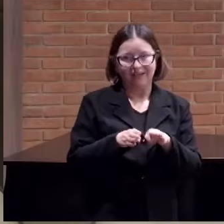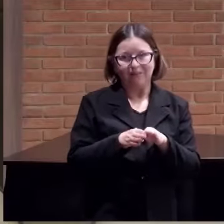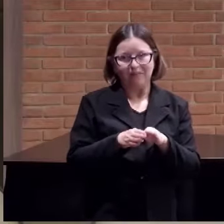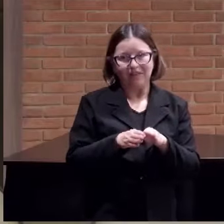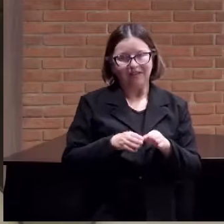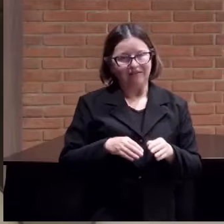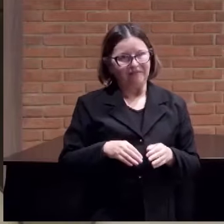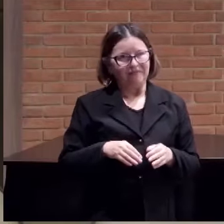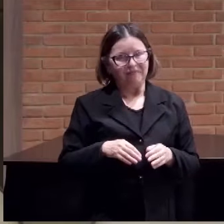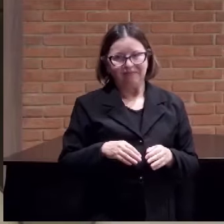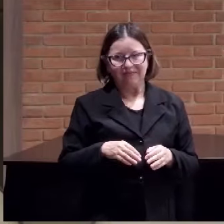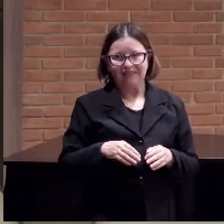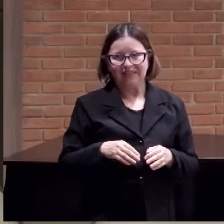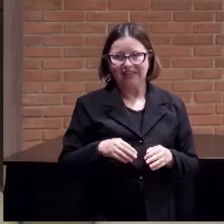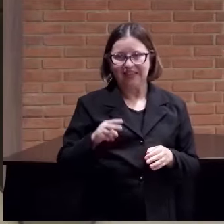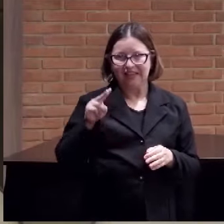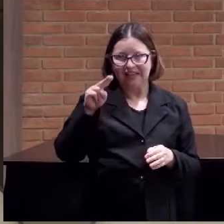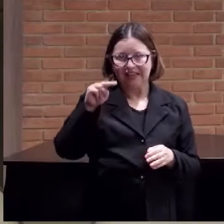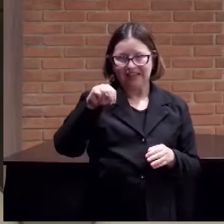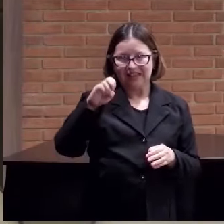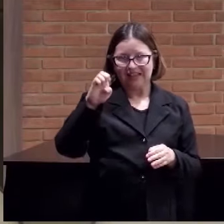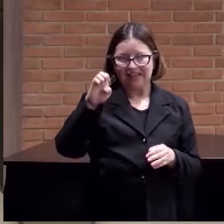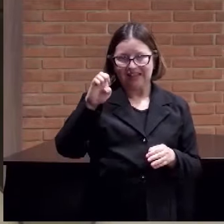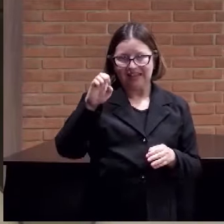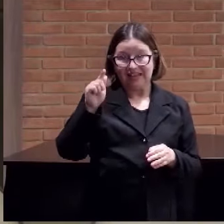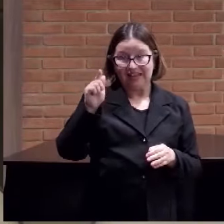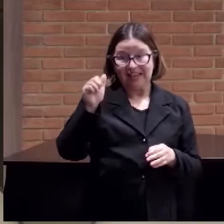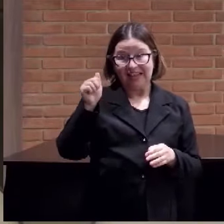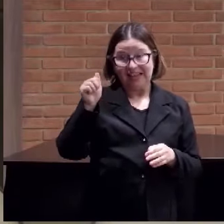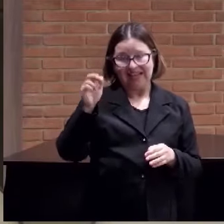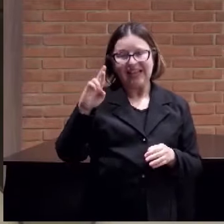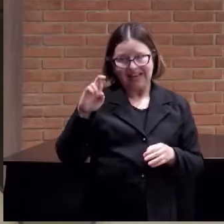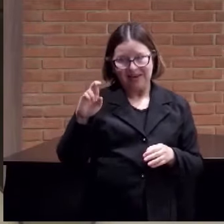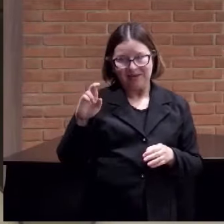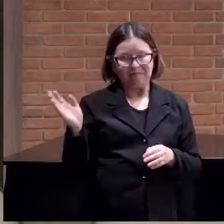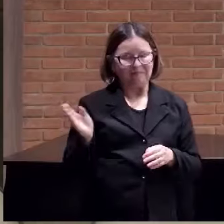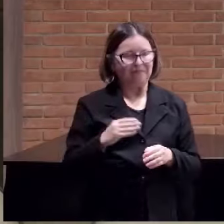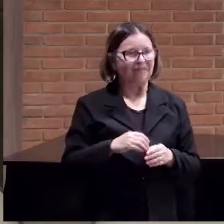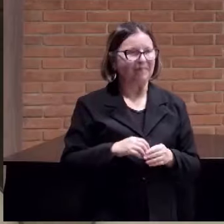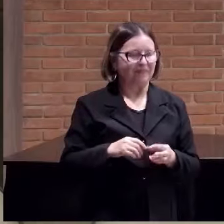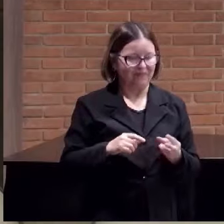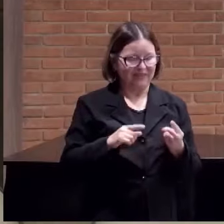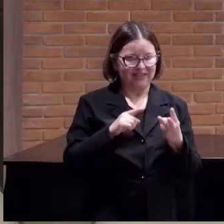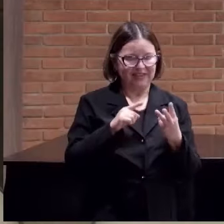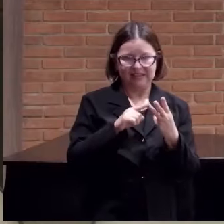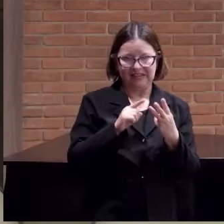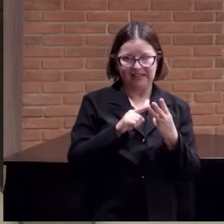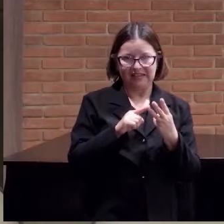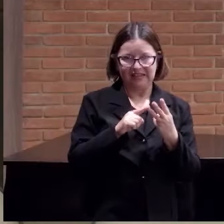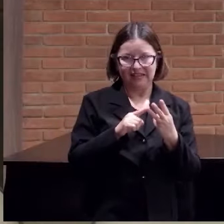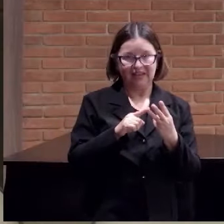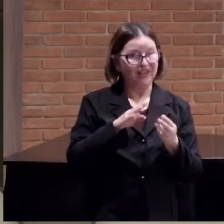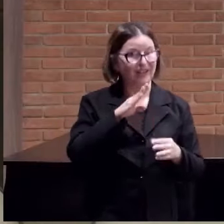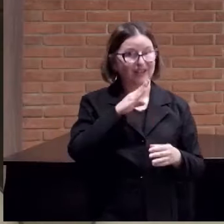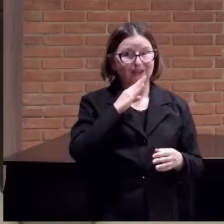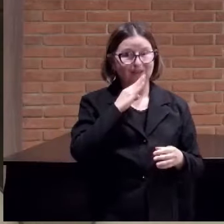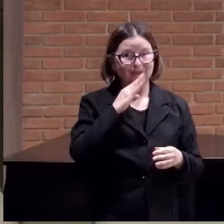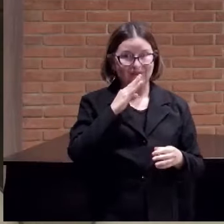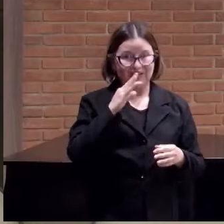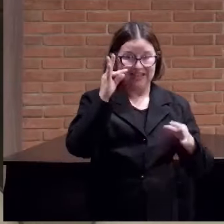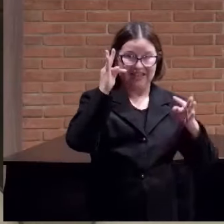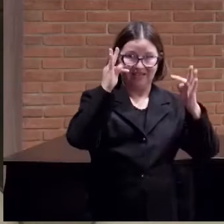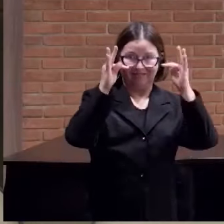A terceira coisa que é o desconhecimento teológico do